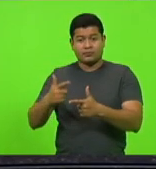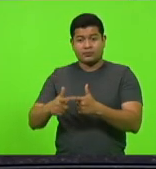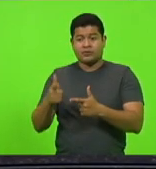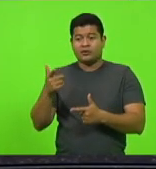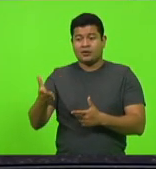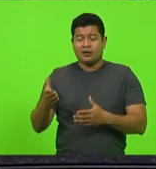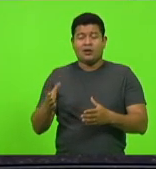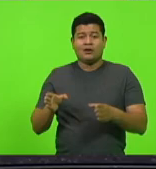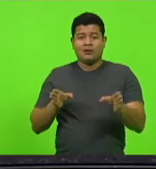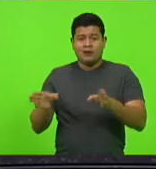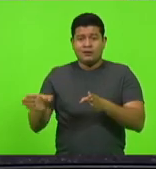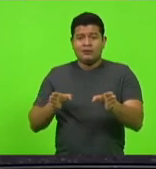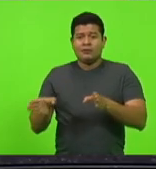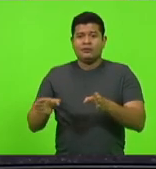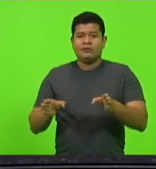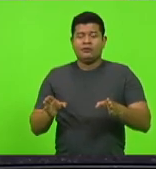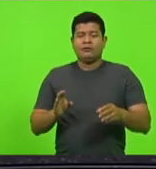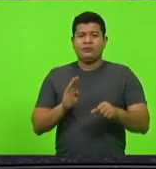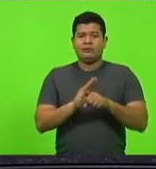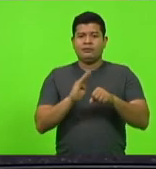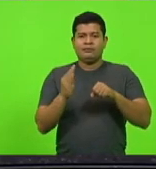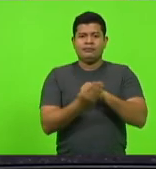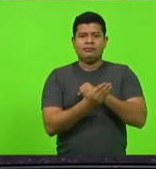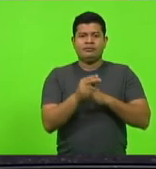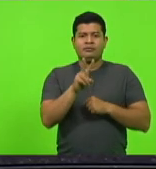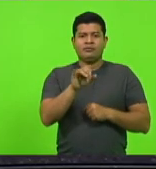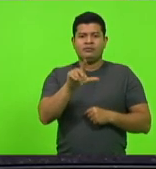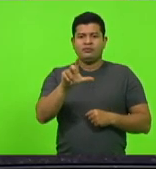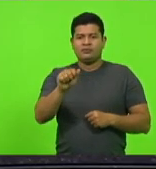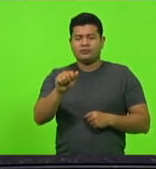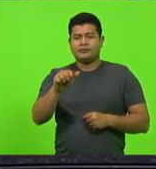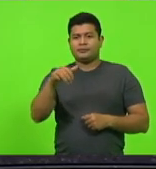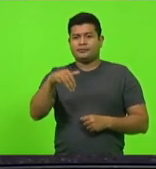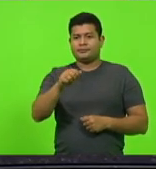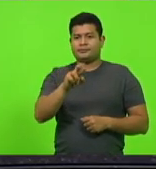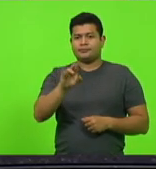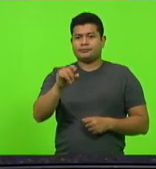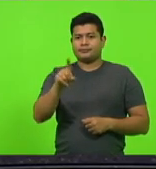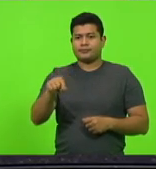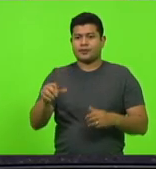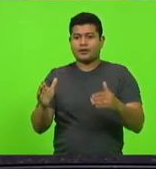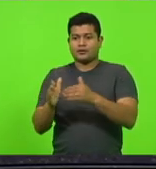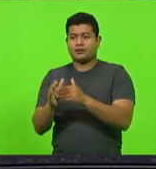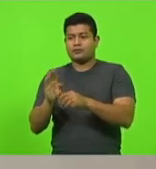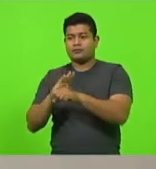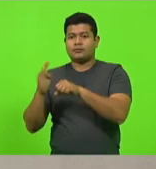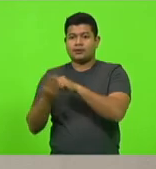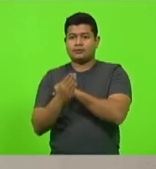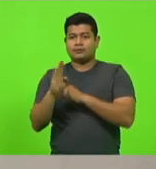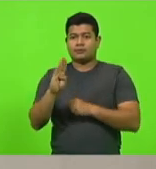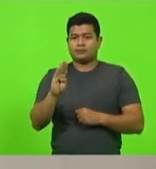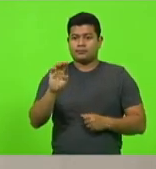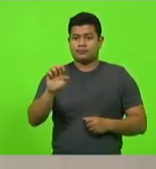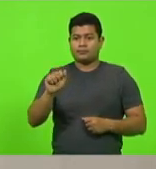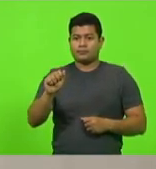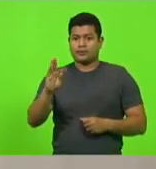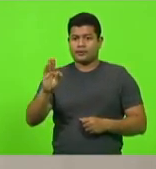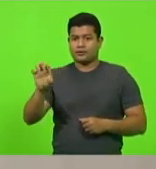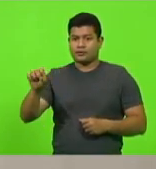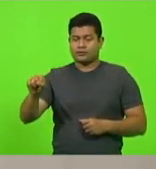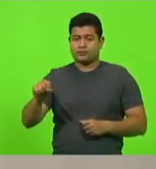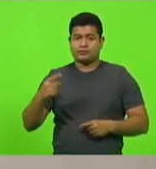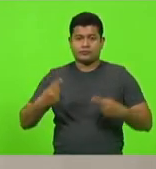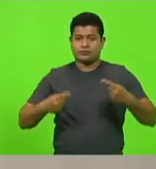trevo que liga os bairros Vila Marisa e o bairro da Bates em Lages. Obrigado. Não havendo mais quem queira discutir em